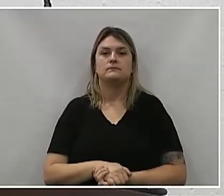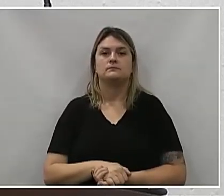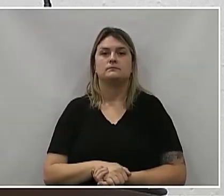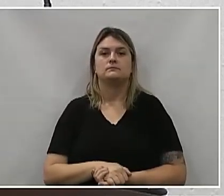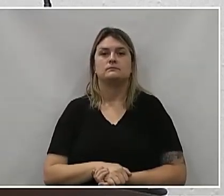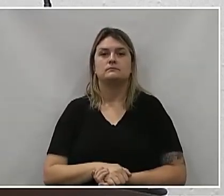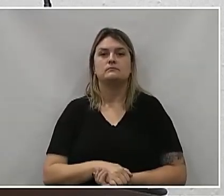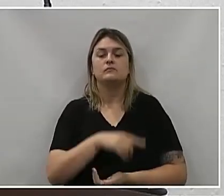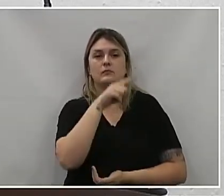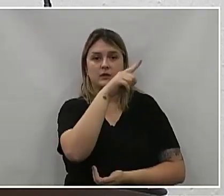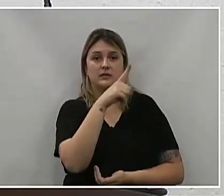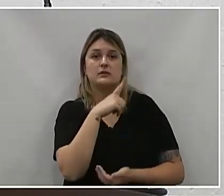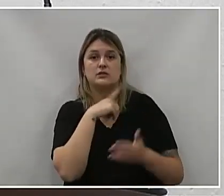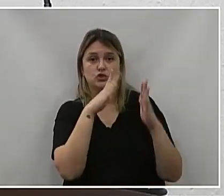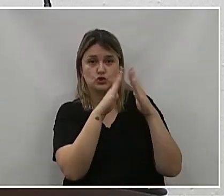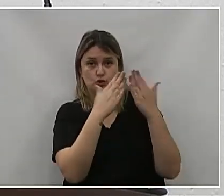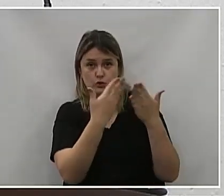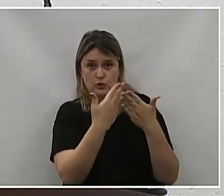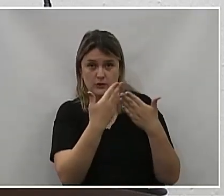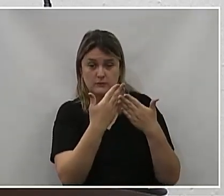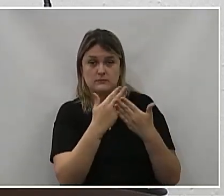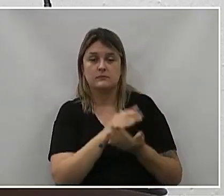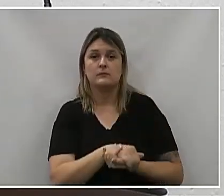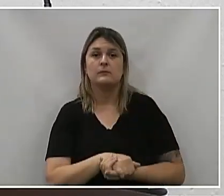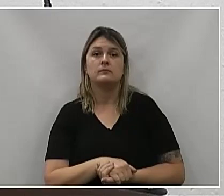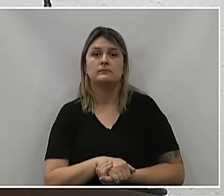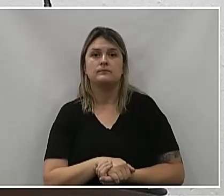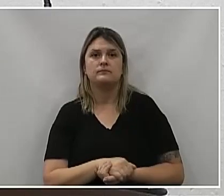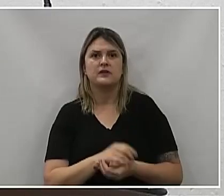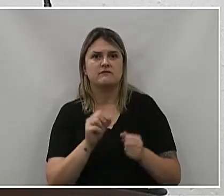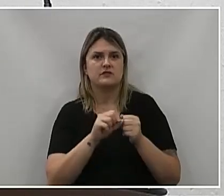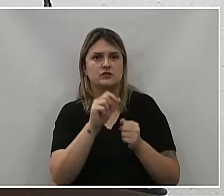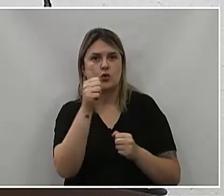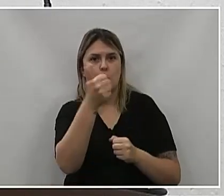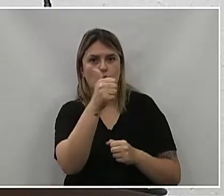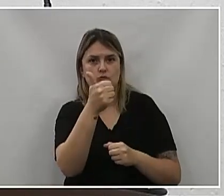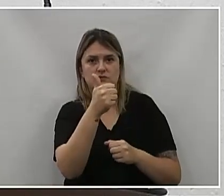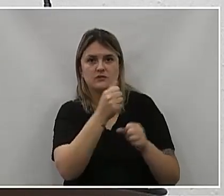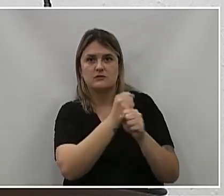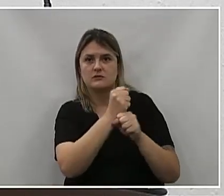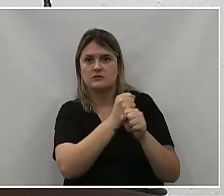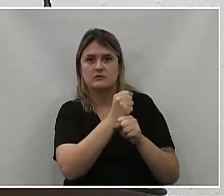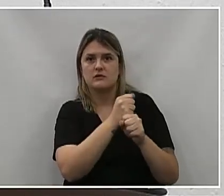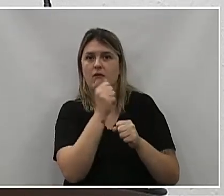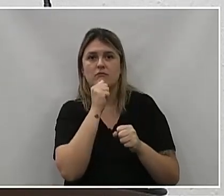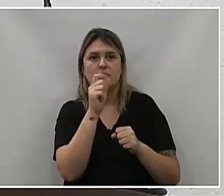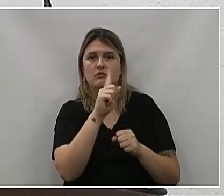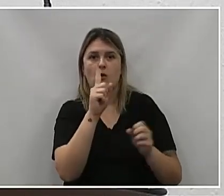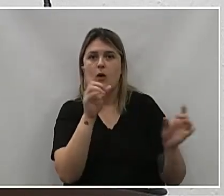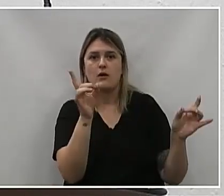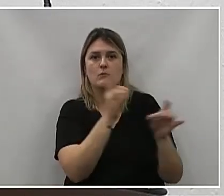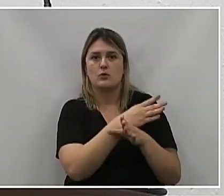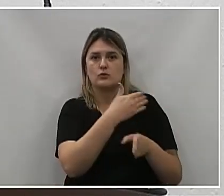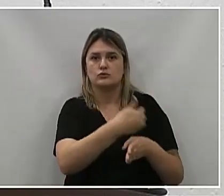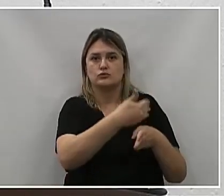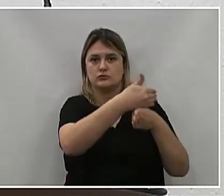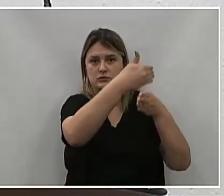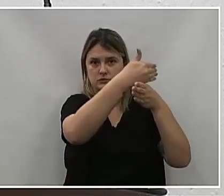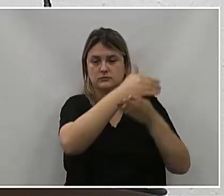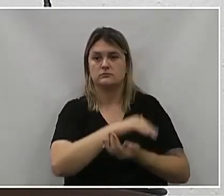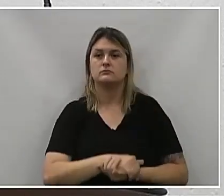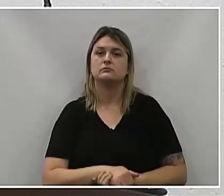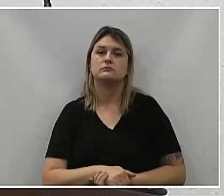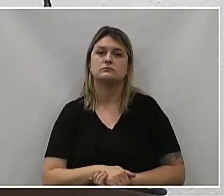Tem uma escola lá que, segundo o que me passaram, faz 11 anos que está para ser terminado e até hoje não terminaram.